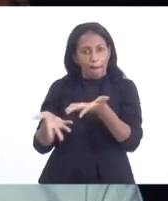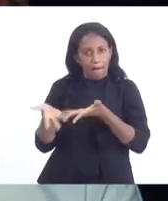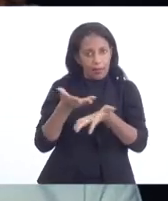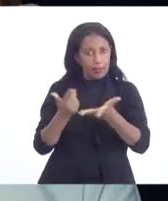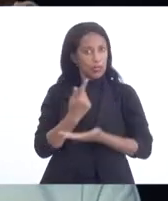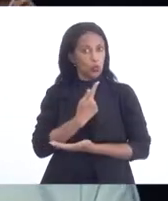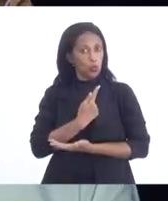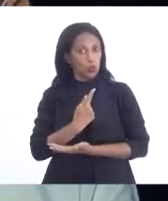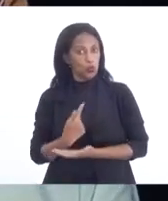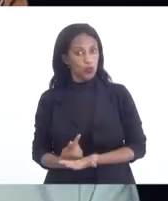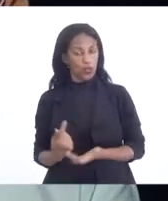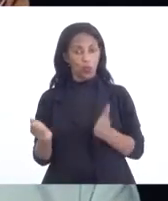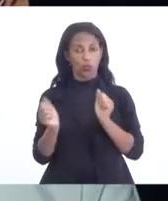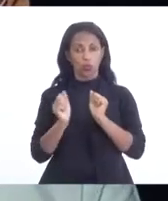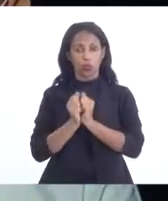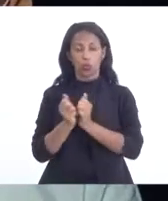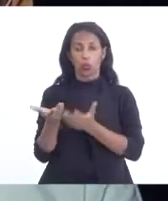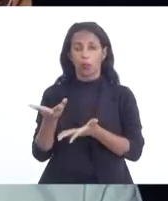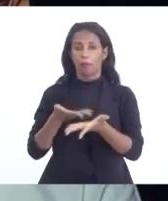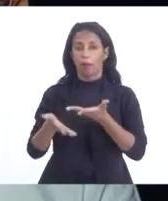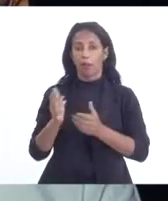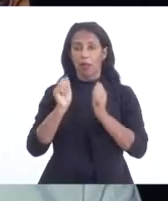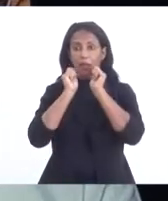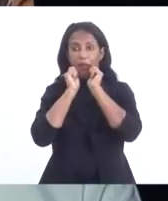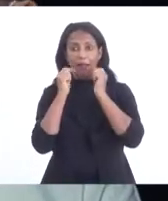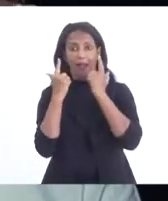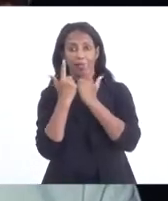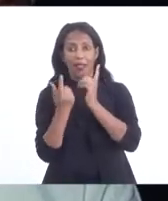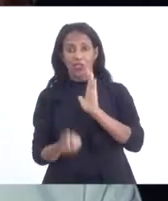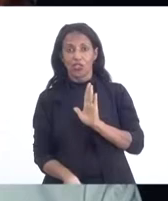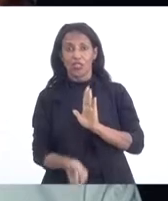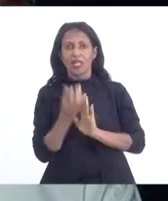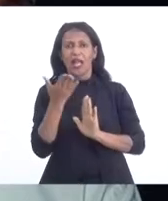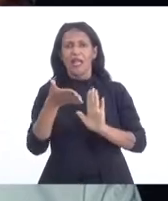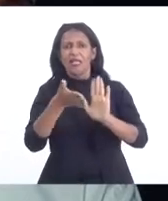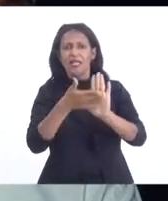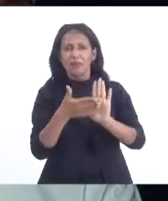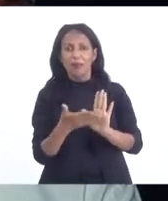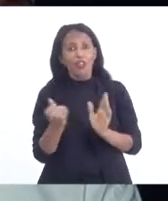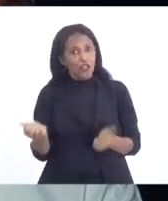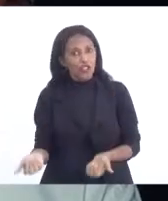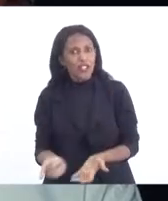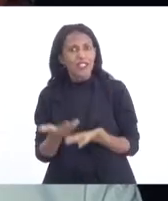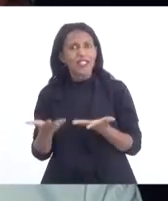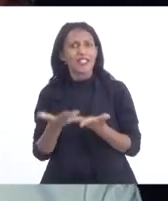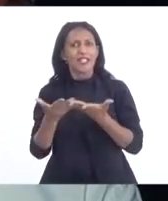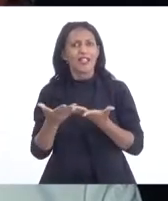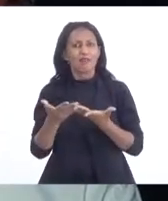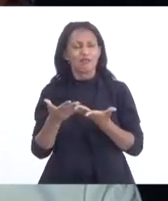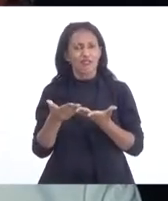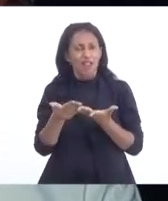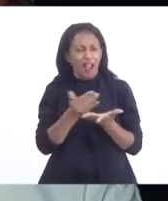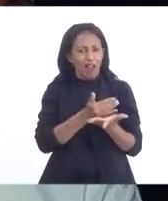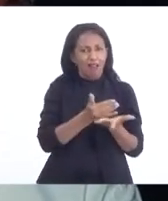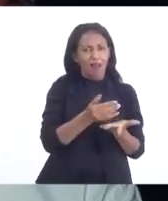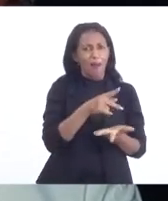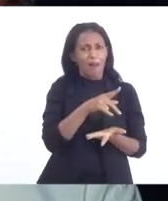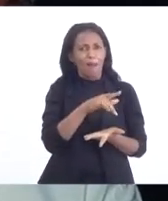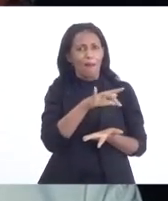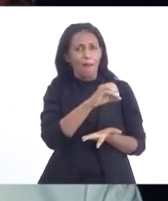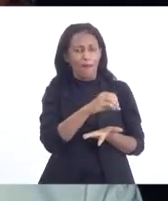do governo e com a parceria da Alerj, criar esse programa. Nós já iniciamos um projeto piloto, que